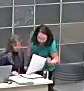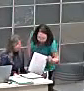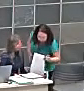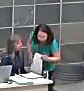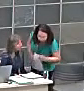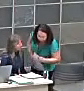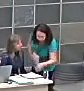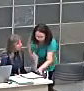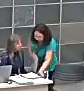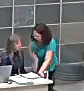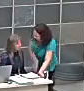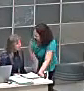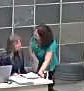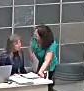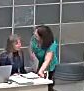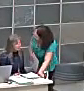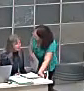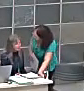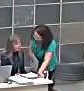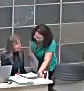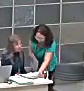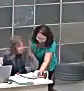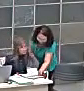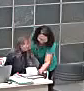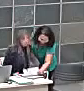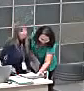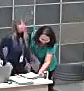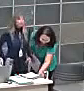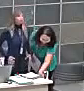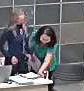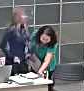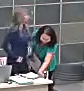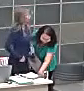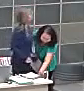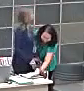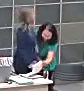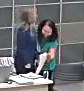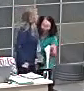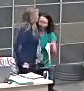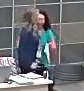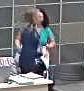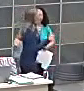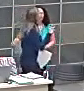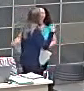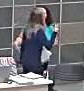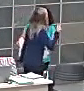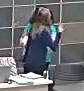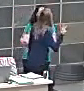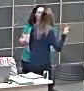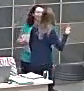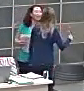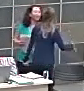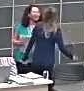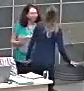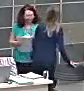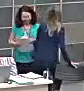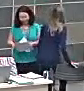repúdio a ntt agência nacional de transportes terrestres pelo não comparecimento nem envio de